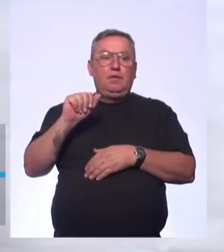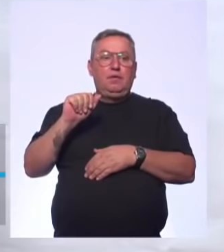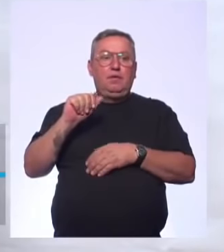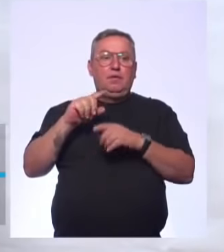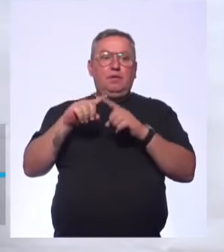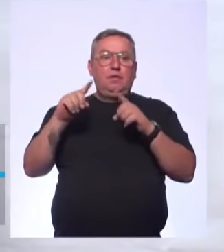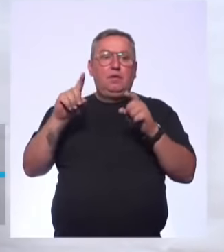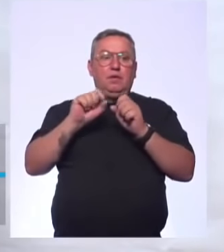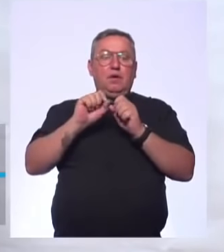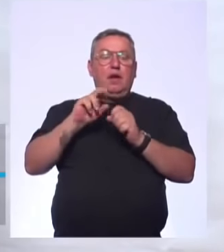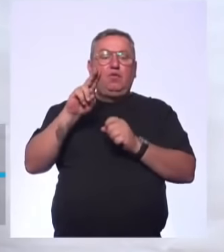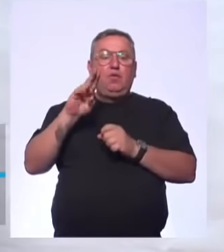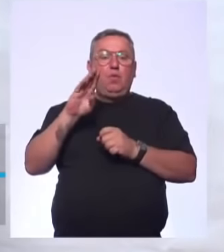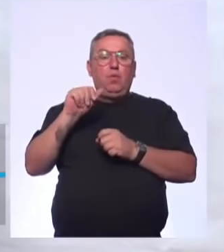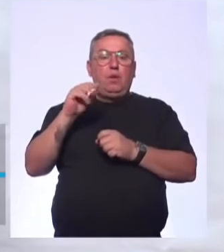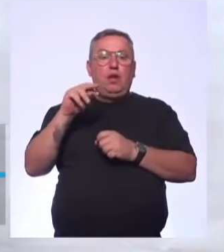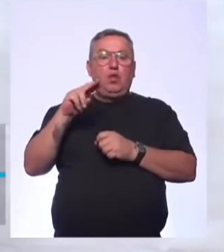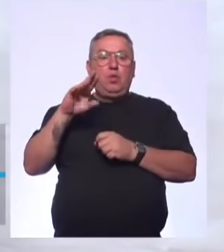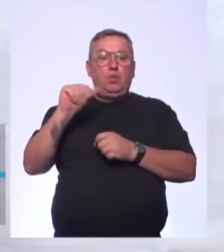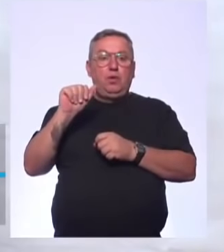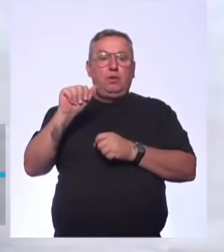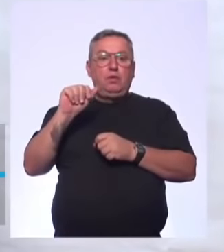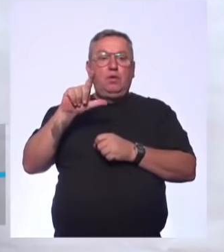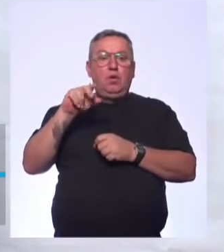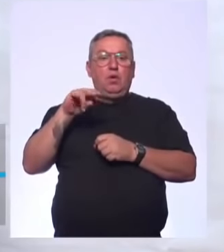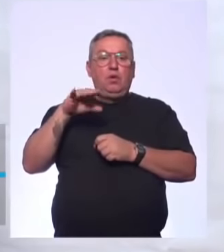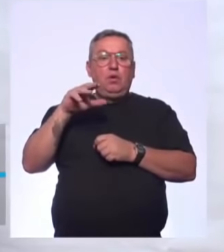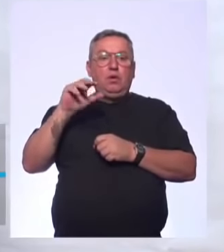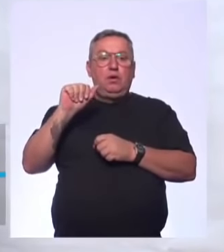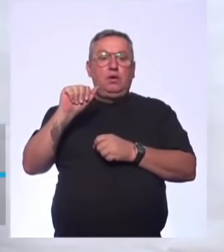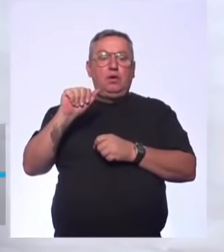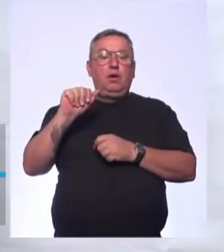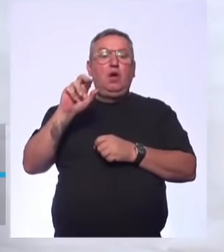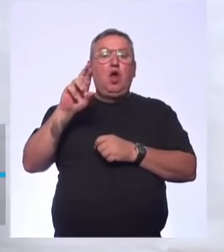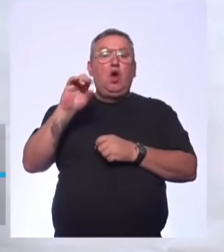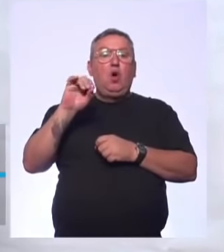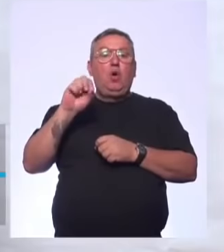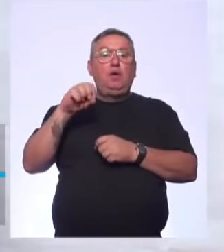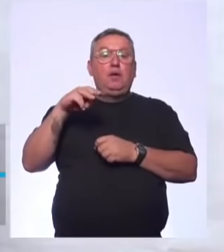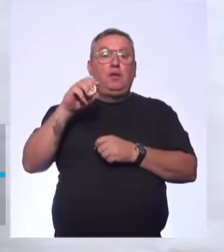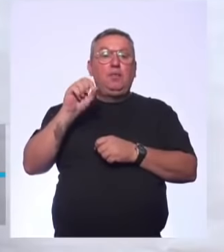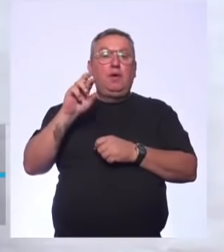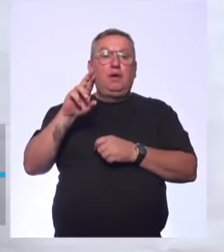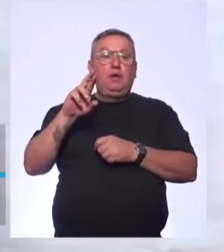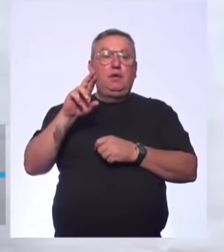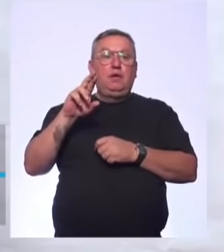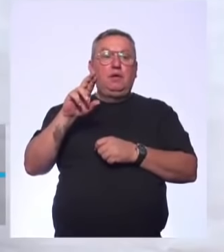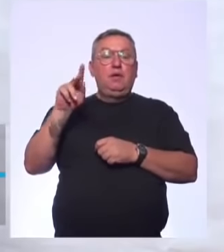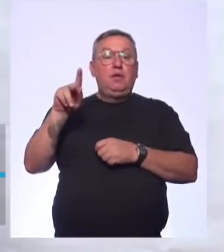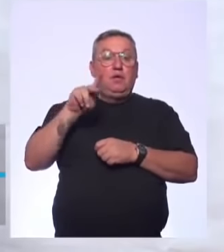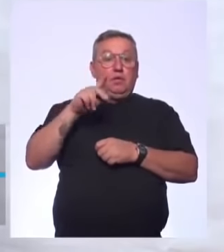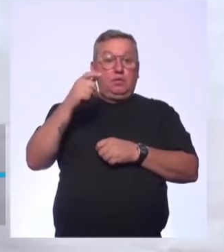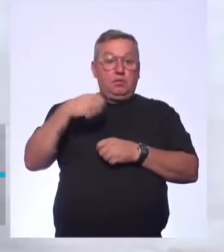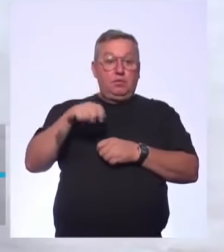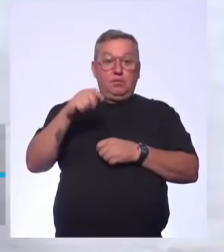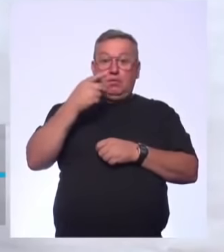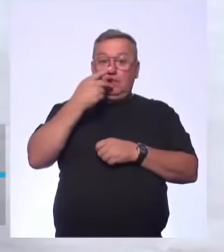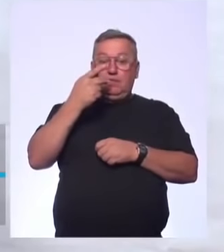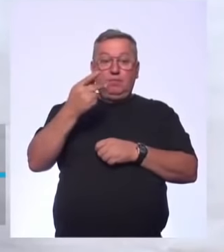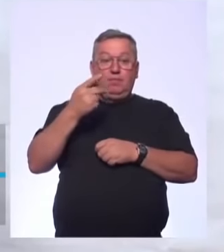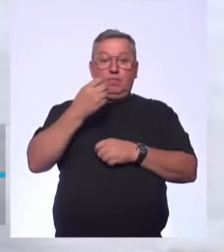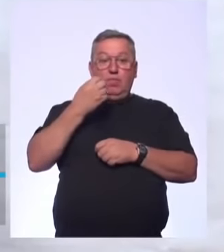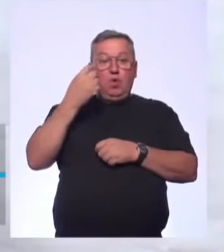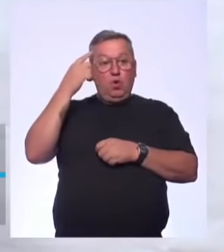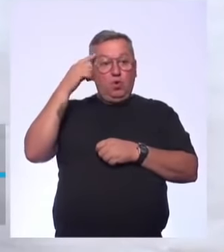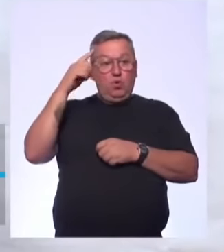Semiramis Prado, de Ubatuba. A Luciana, o Rosimar, lembrando que precisa falar... O professor lembrou que não precisa falar